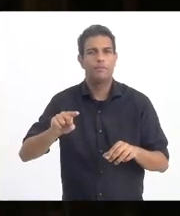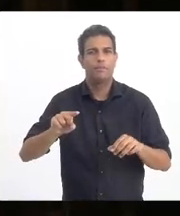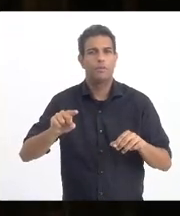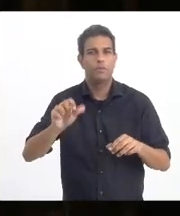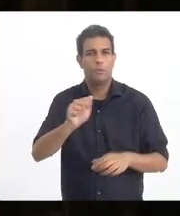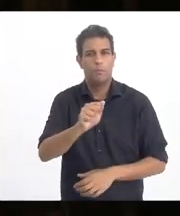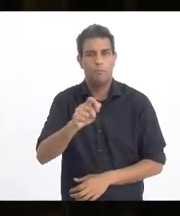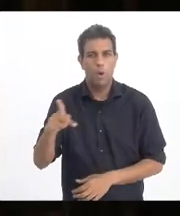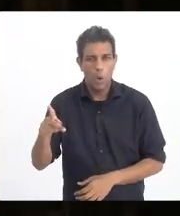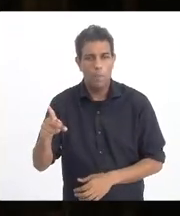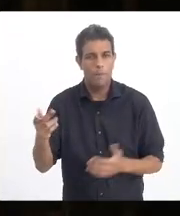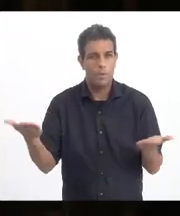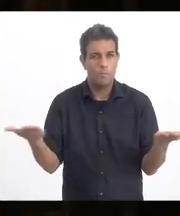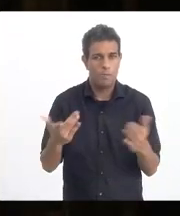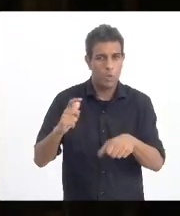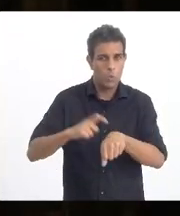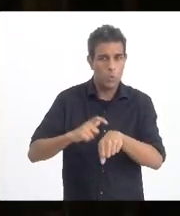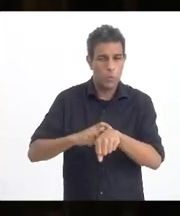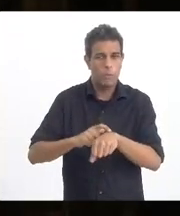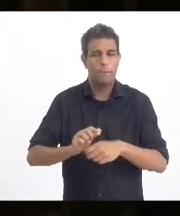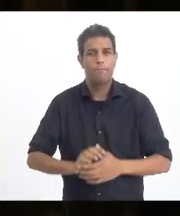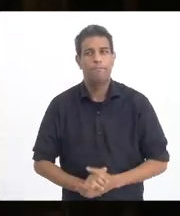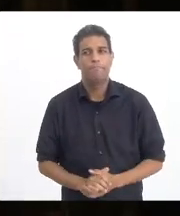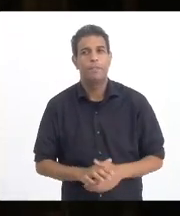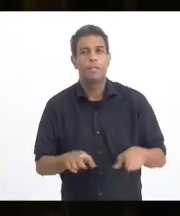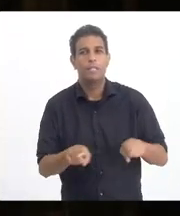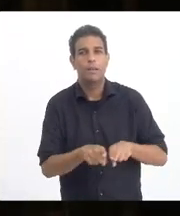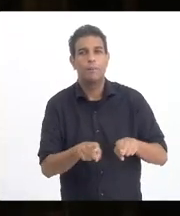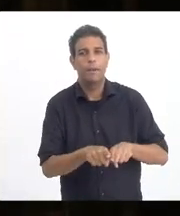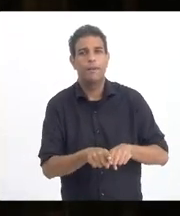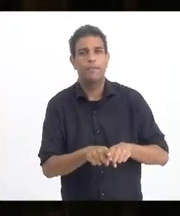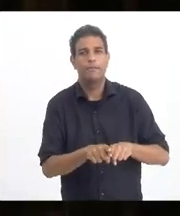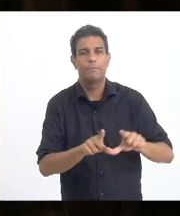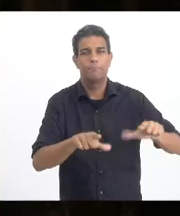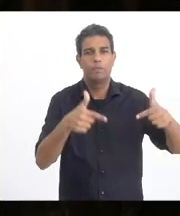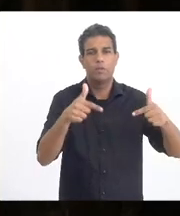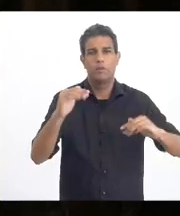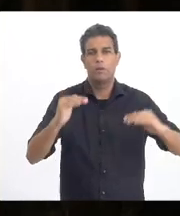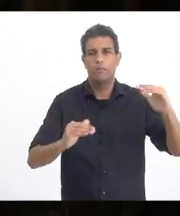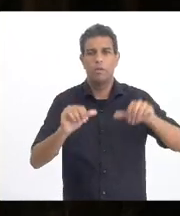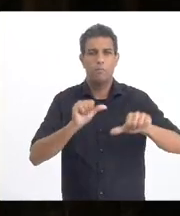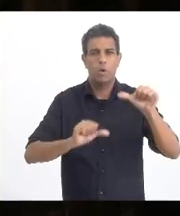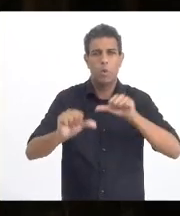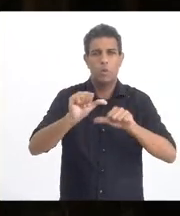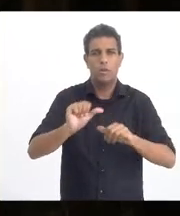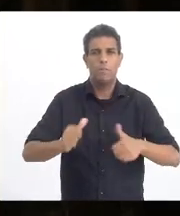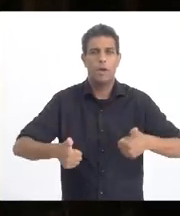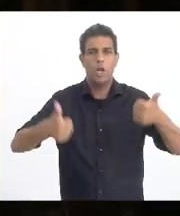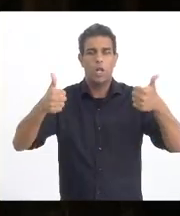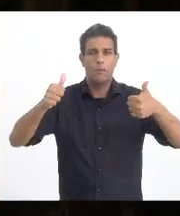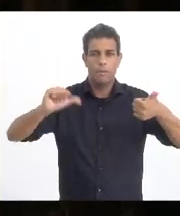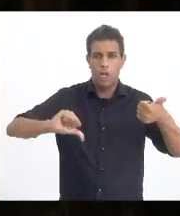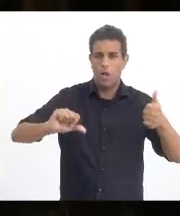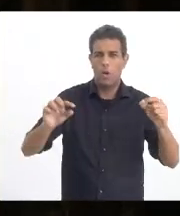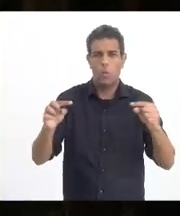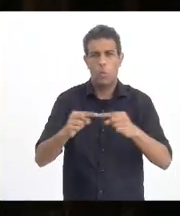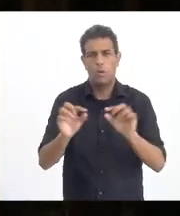inativos, atualmente inativos, e dos pensionistas, nada muda, nem para melhor, nem para